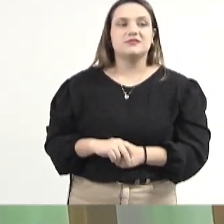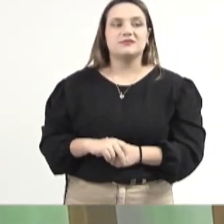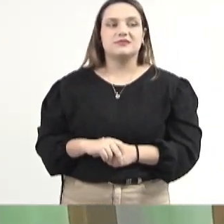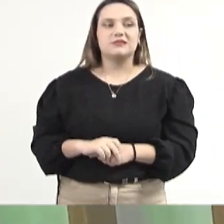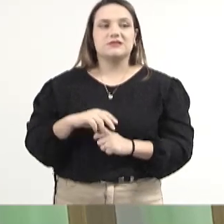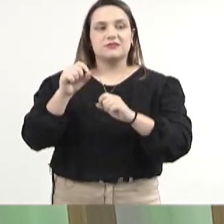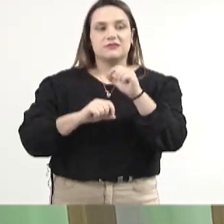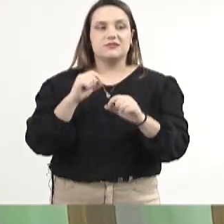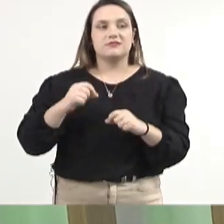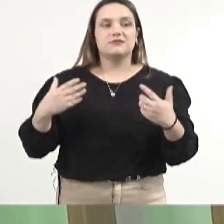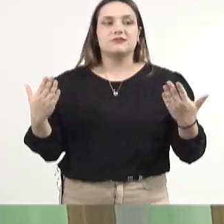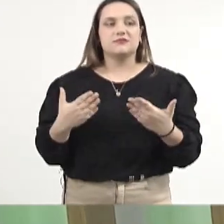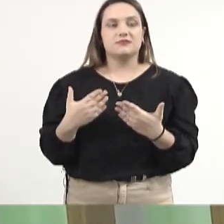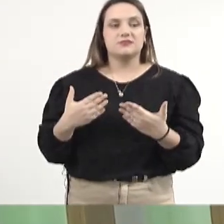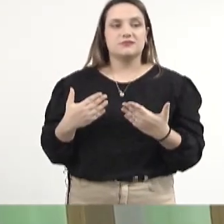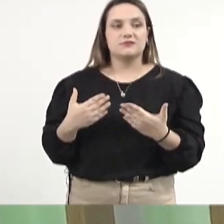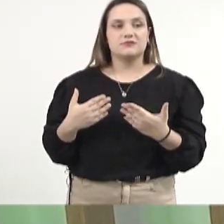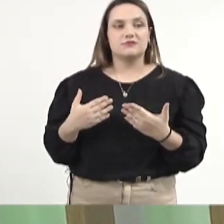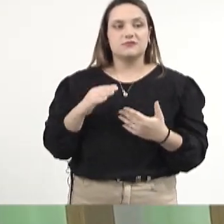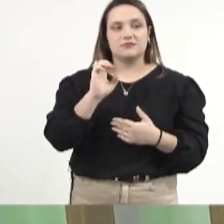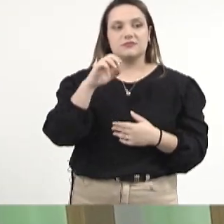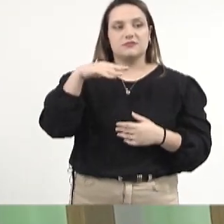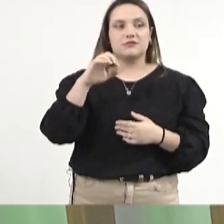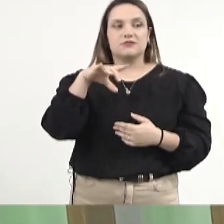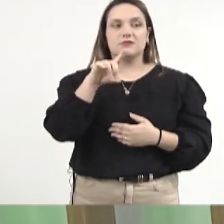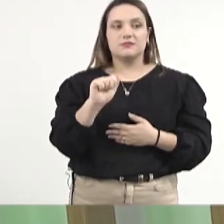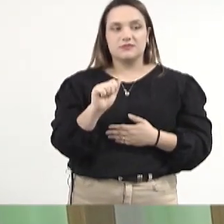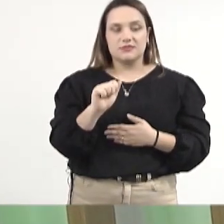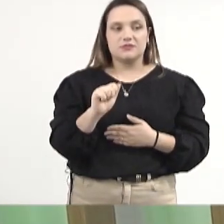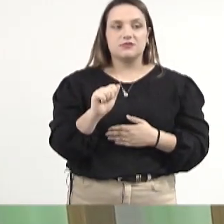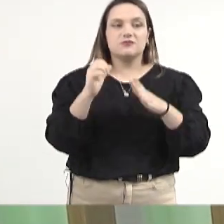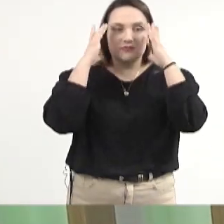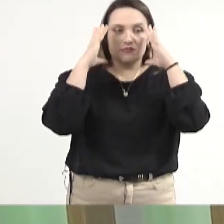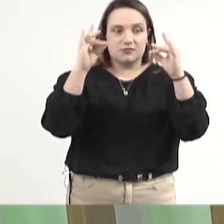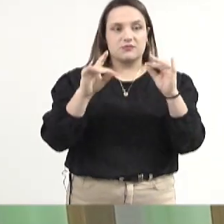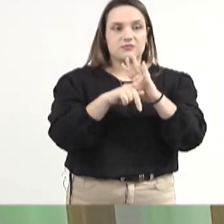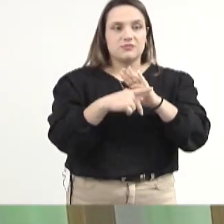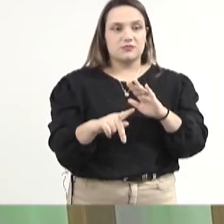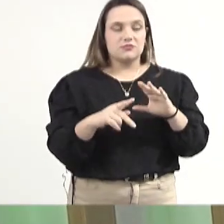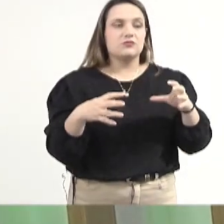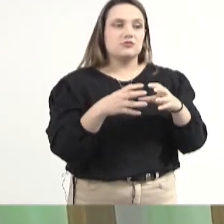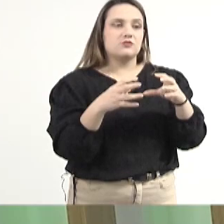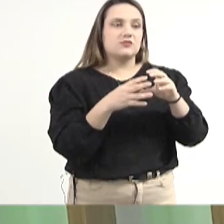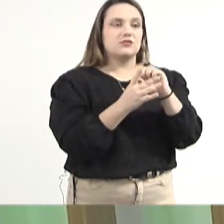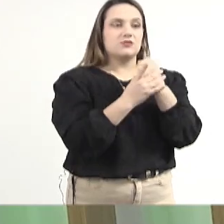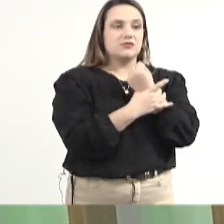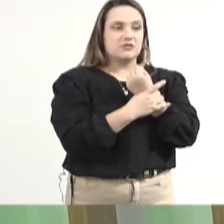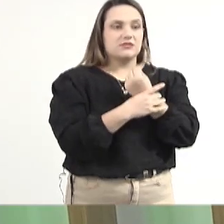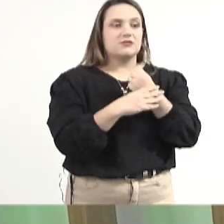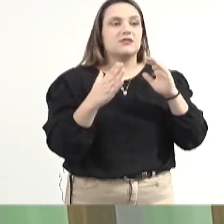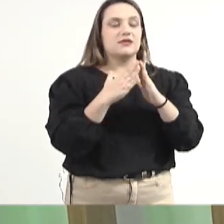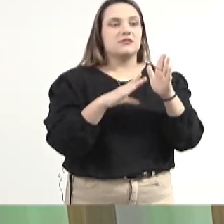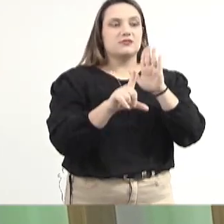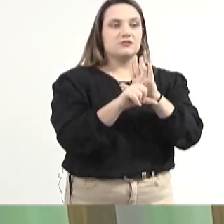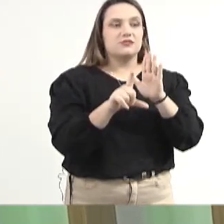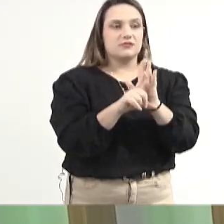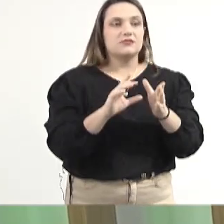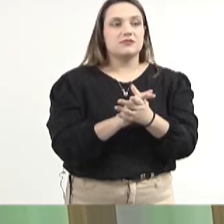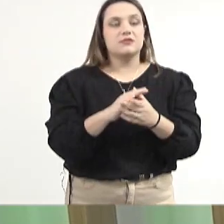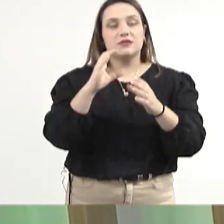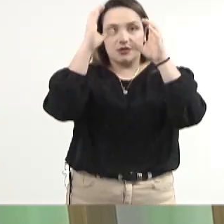supressivas negociadas com o governo, que foram oficializadas via Comissão de Segurança da Casa de Leis. O deputado Caravina foi o